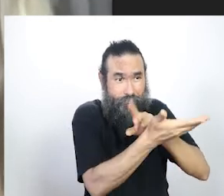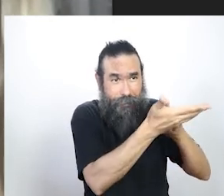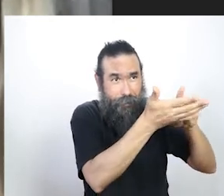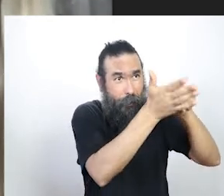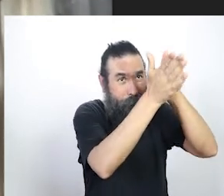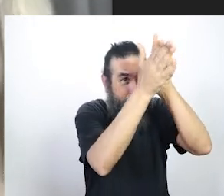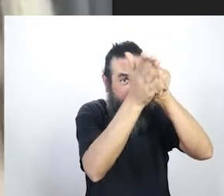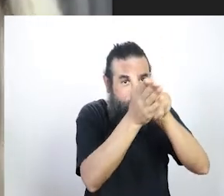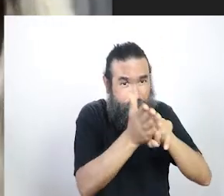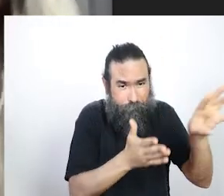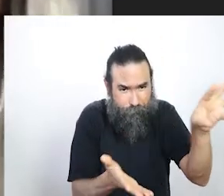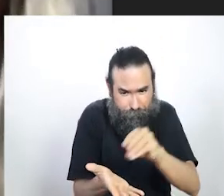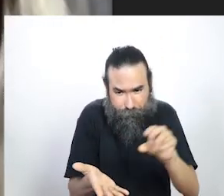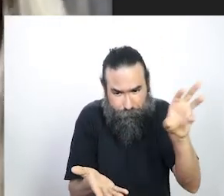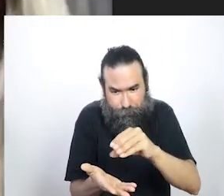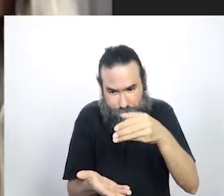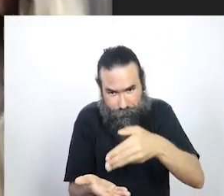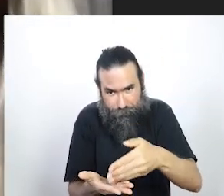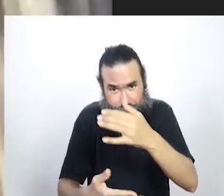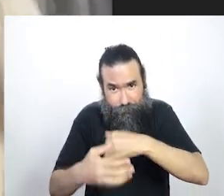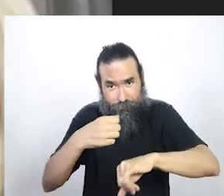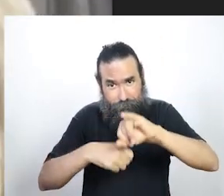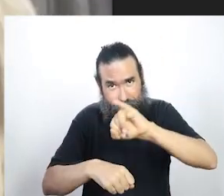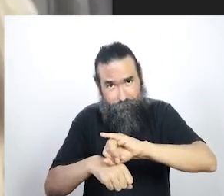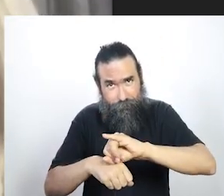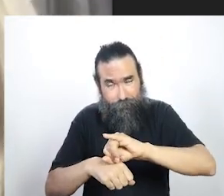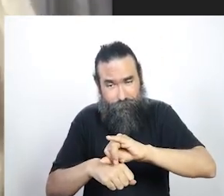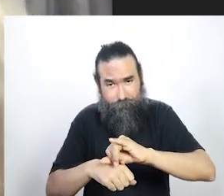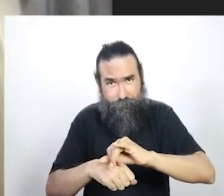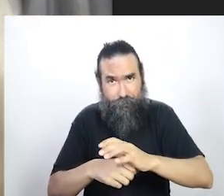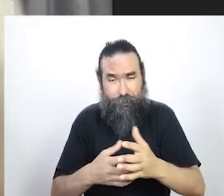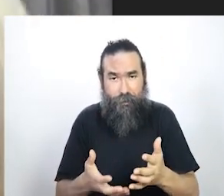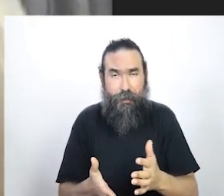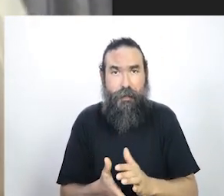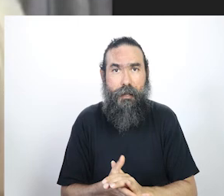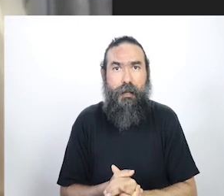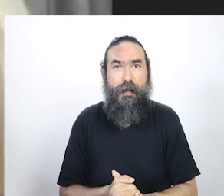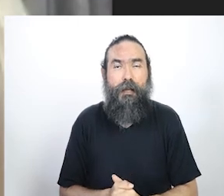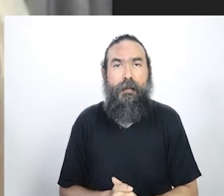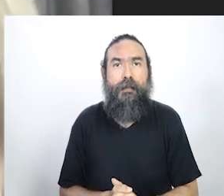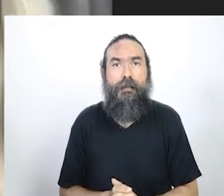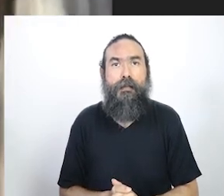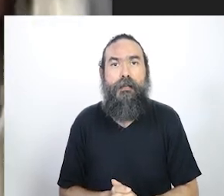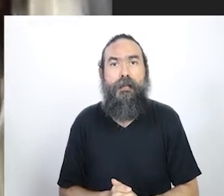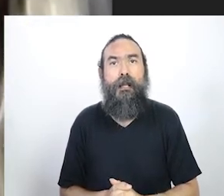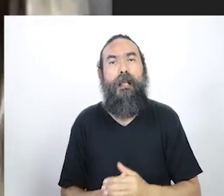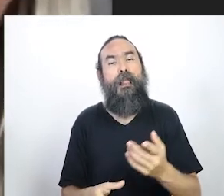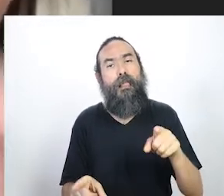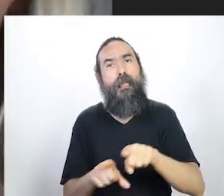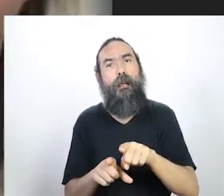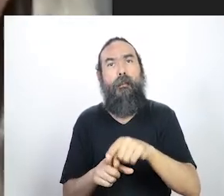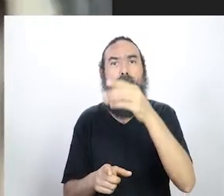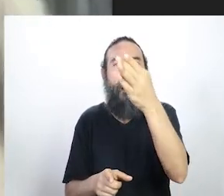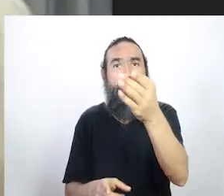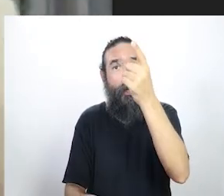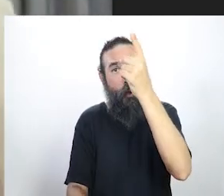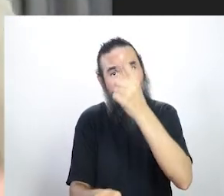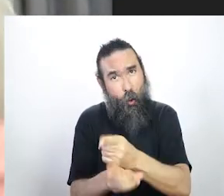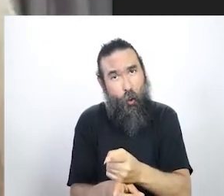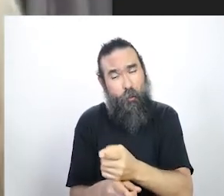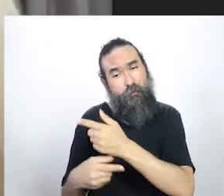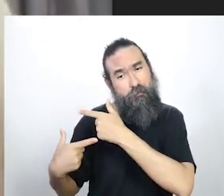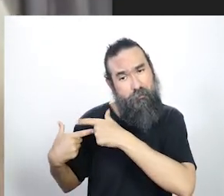disponibilização desses acervos em conjunto com ações digitais, né? Encontros como